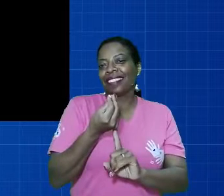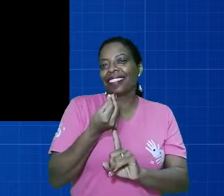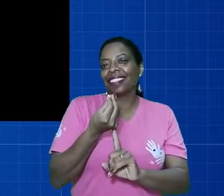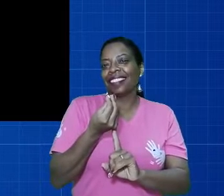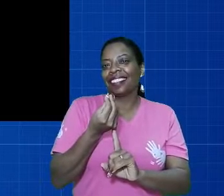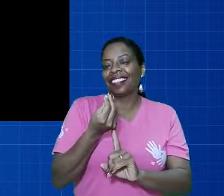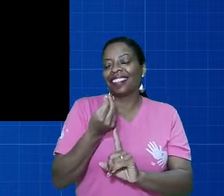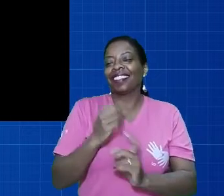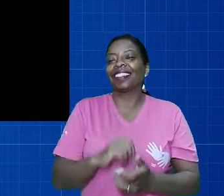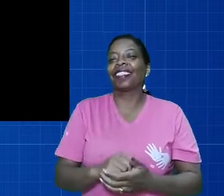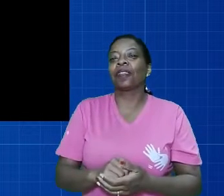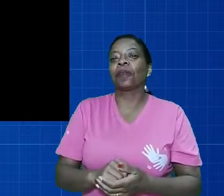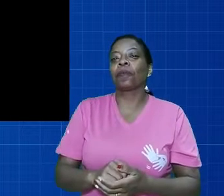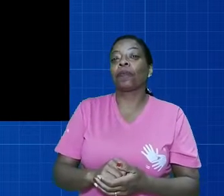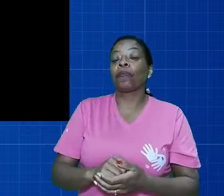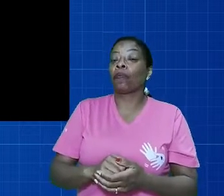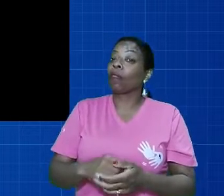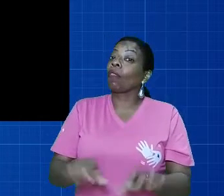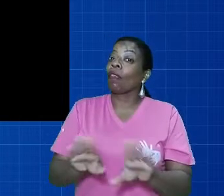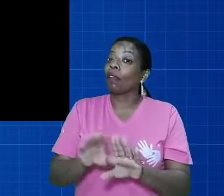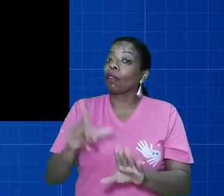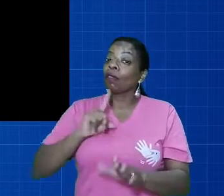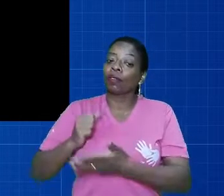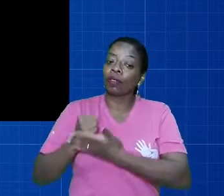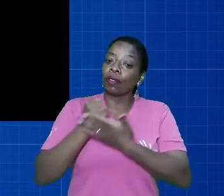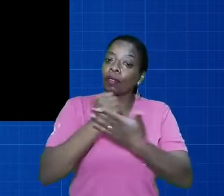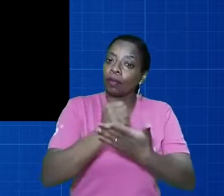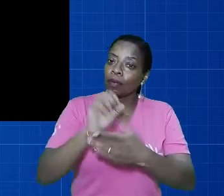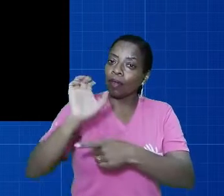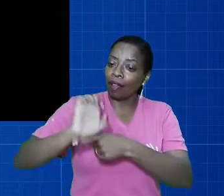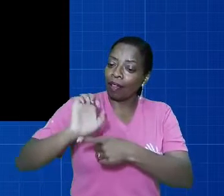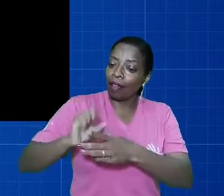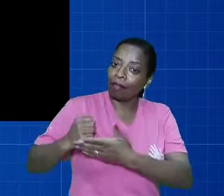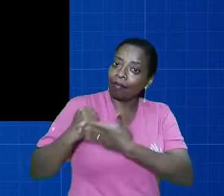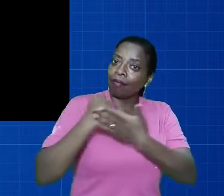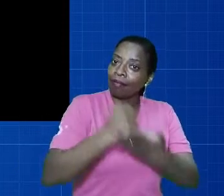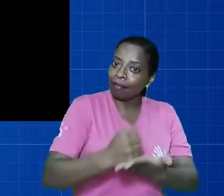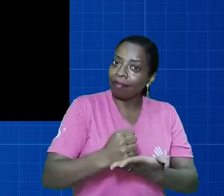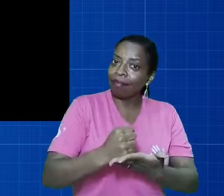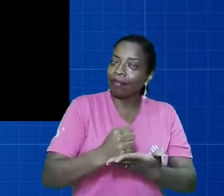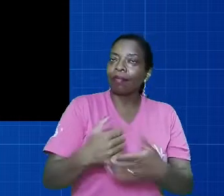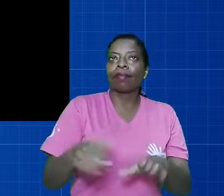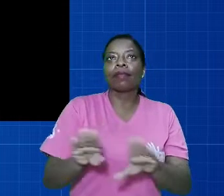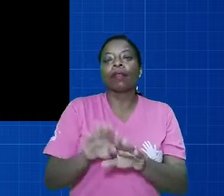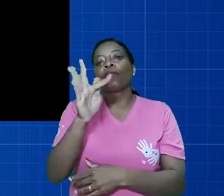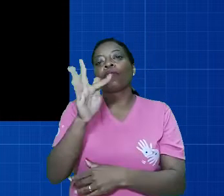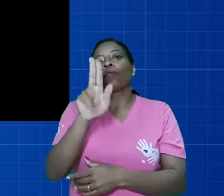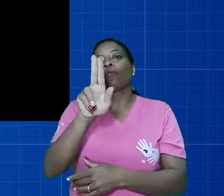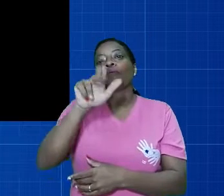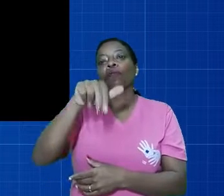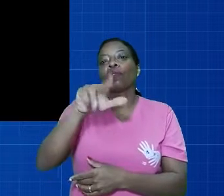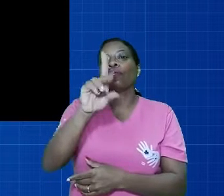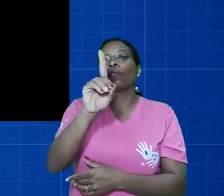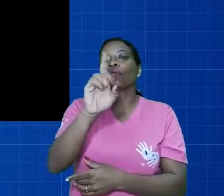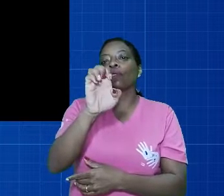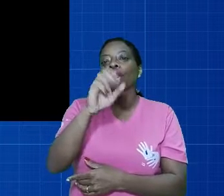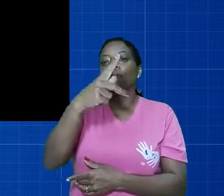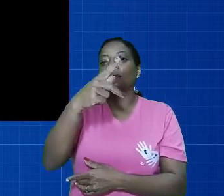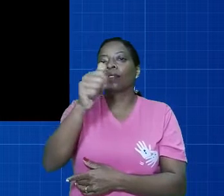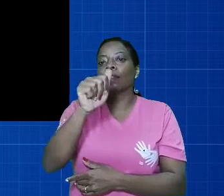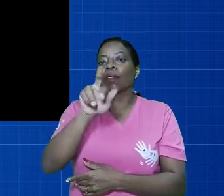Teve um apoio grande do Estado e da Fundepar, né, na época, de